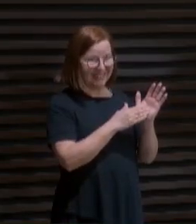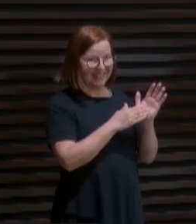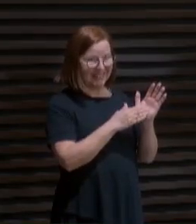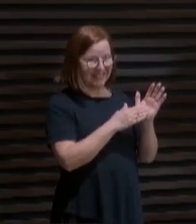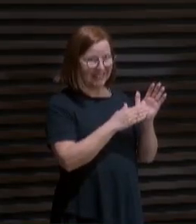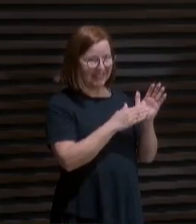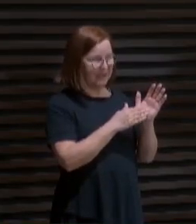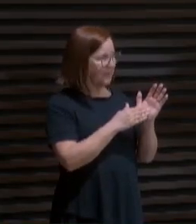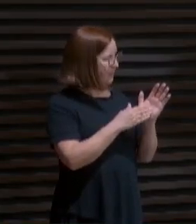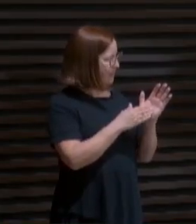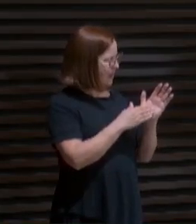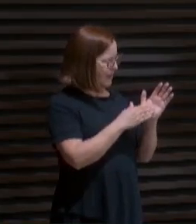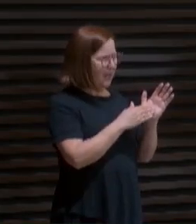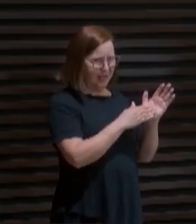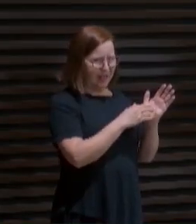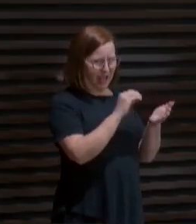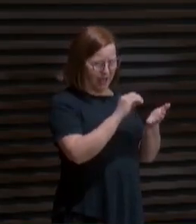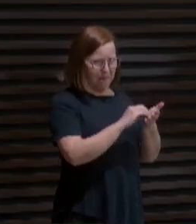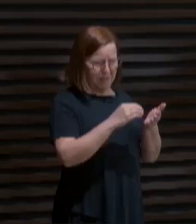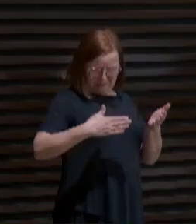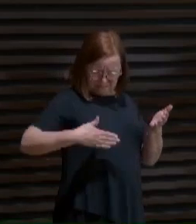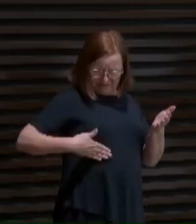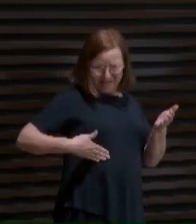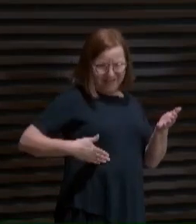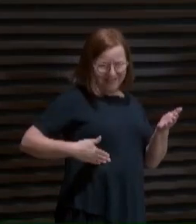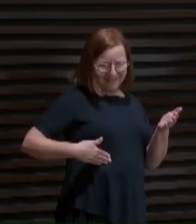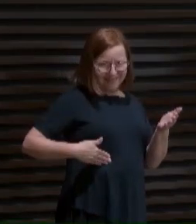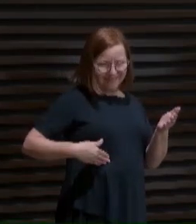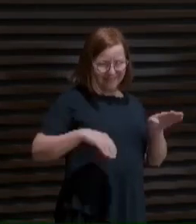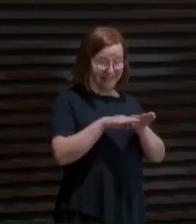chega também a mão e põe-na no meu lado.